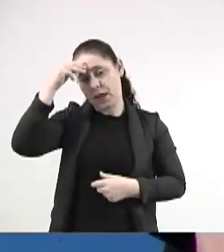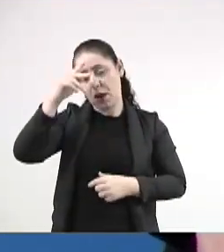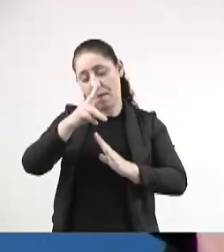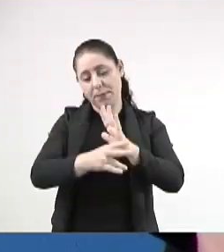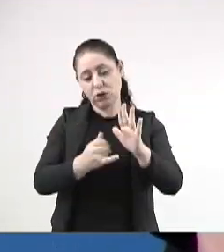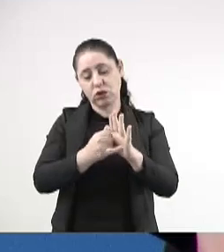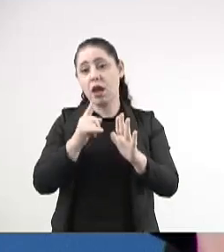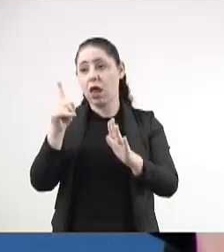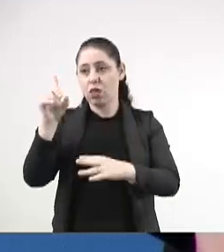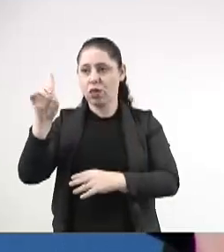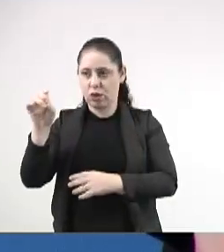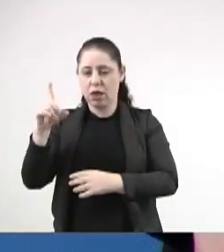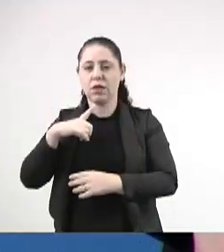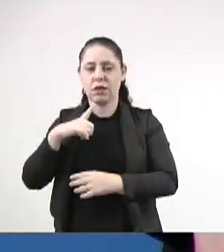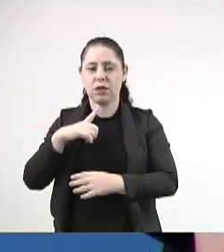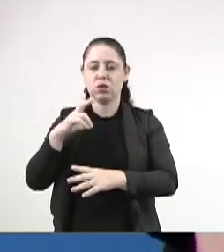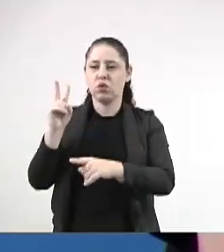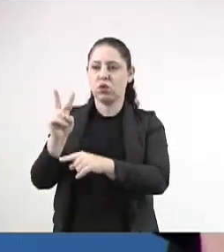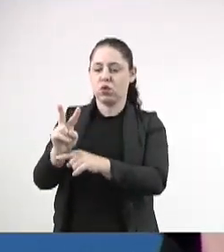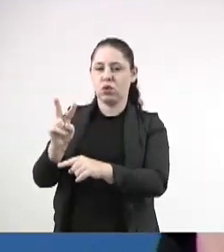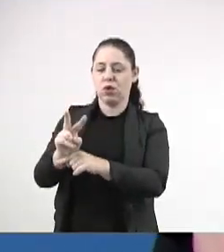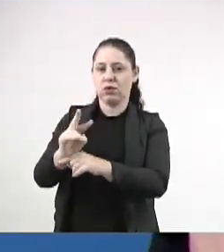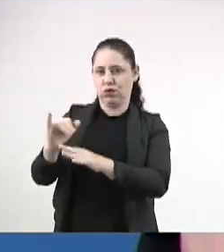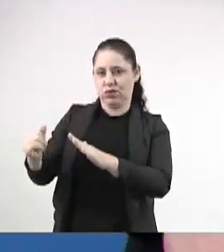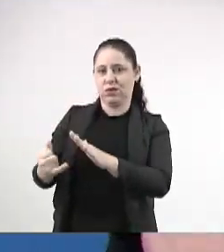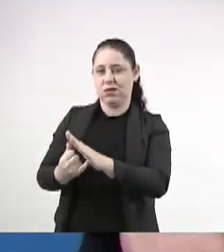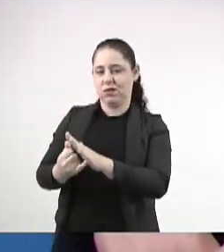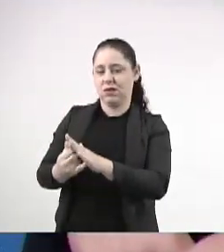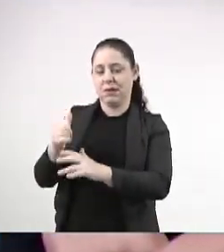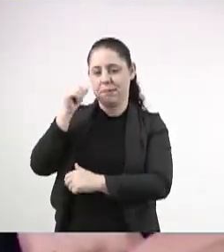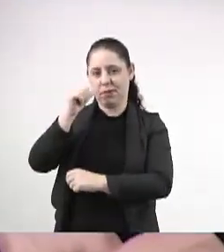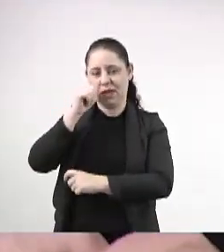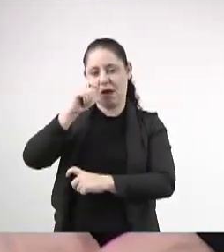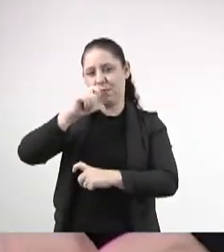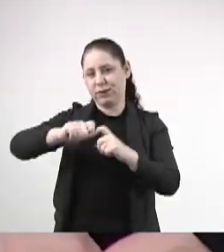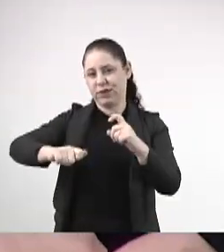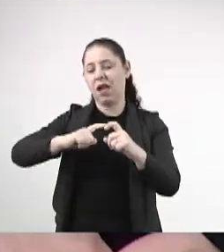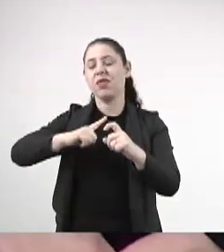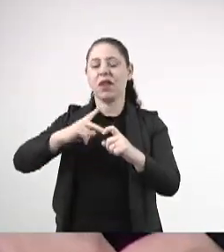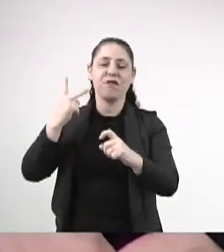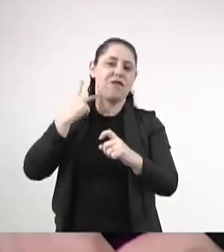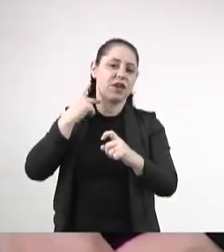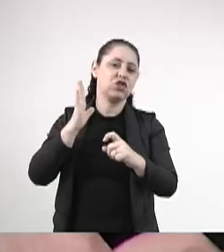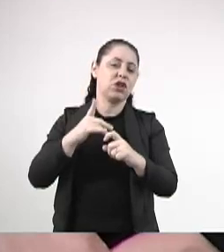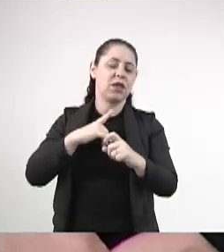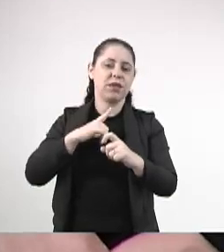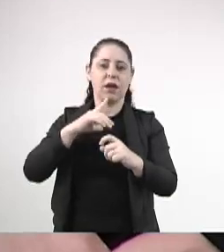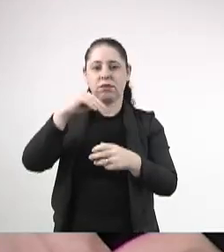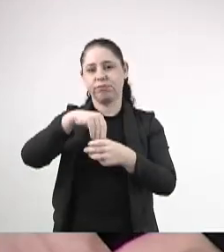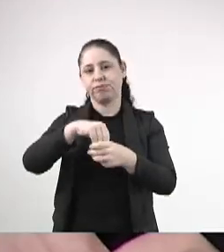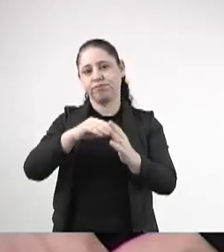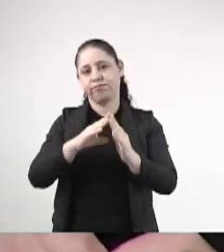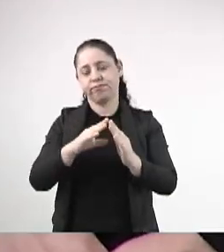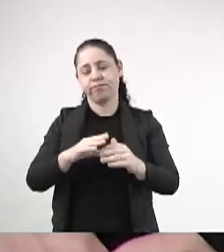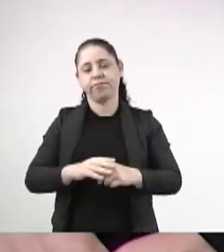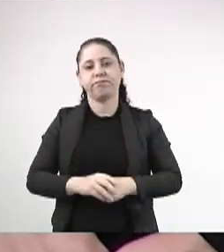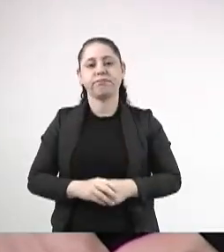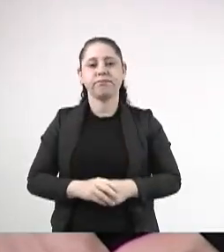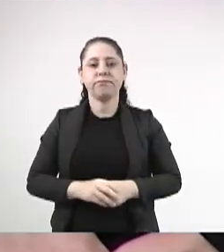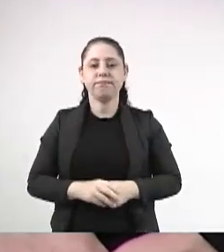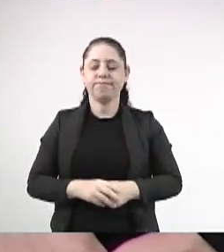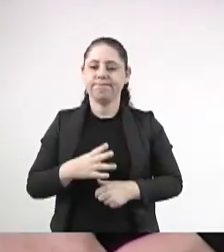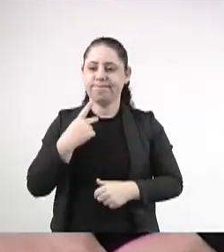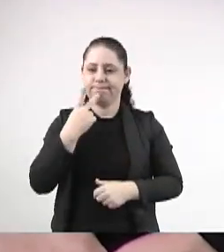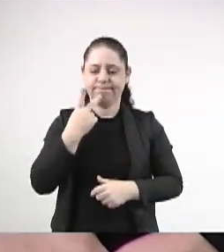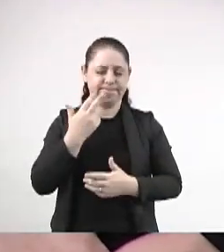lá em Dourados, uma entidade que cuida de meninas vítimas de abuso sexual, de violência sexual. E os